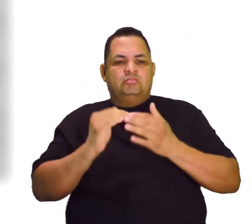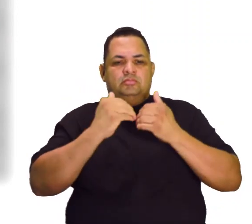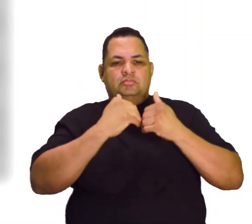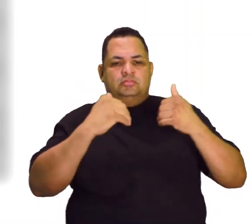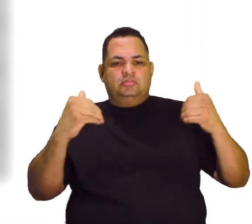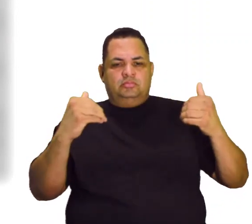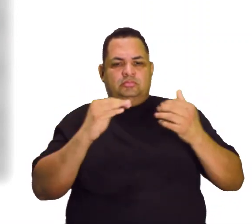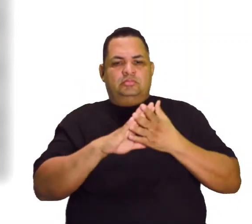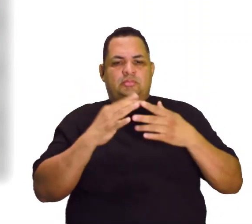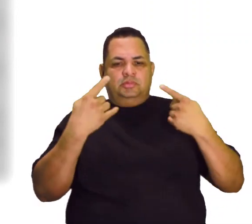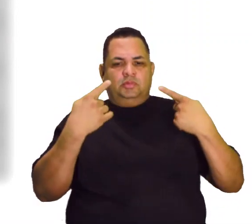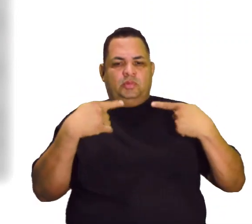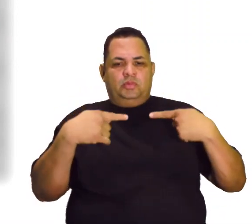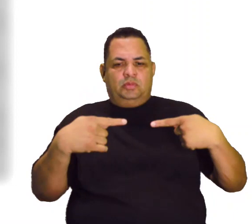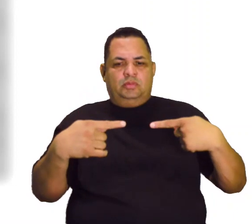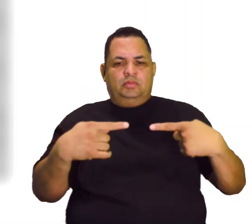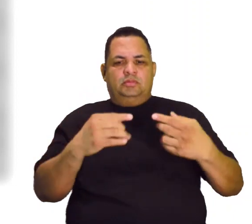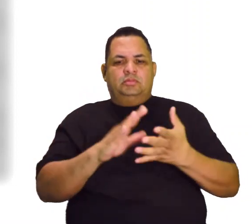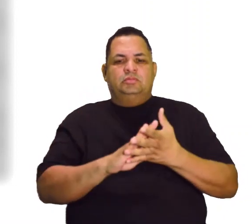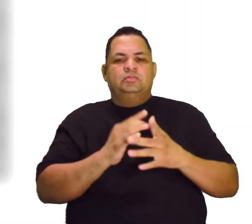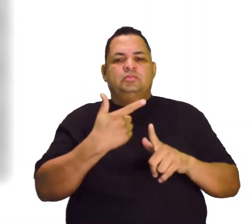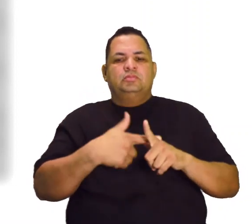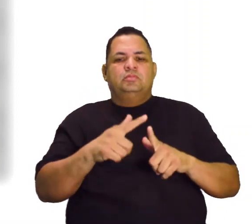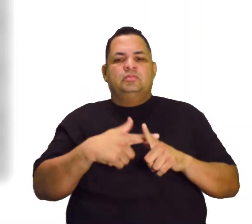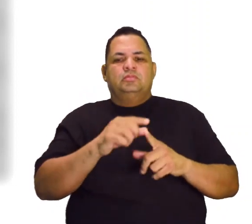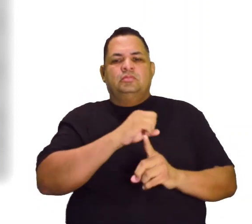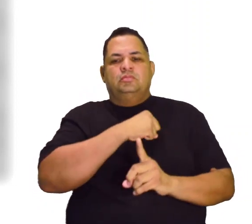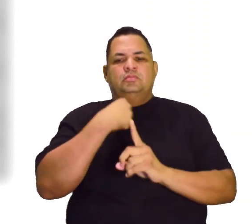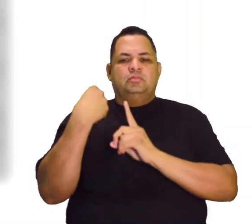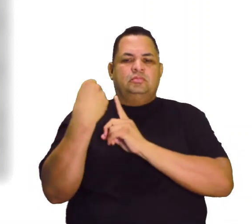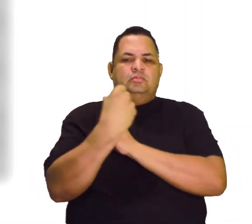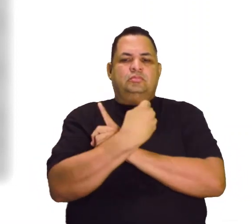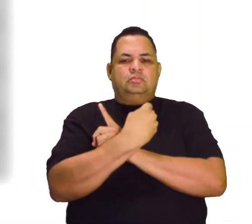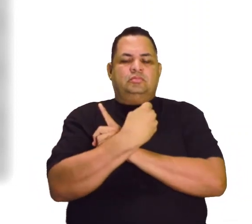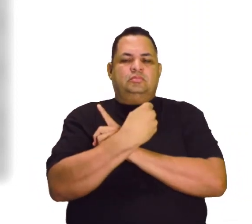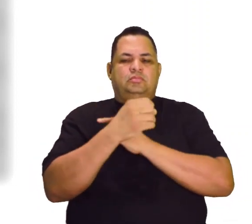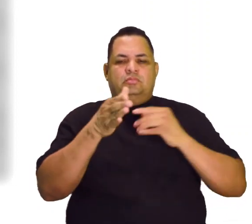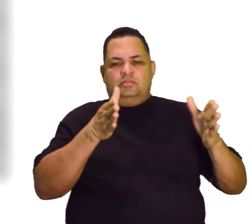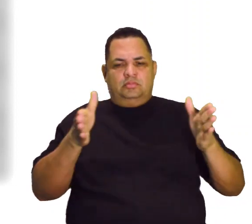os conflitos sociais da época, né? Ocorreu em